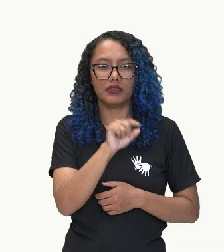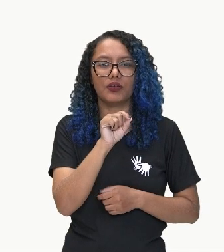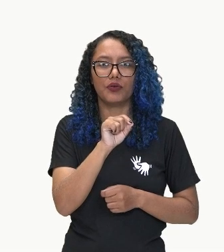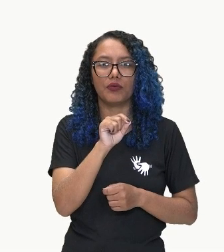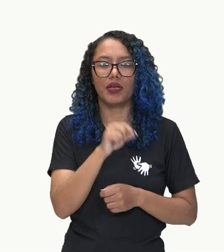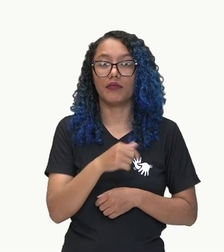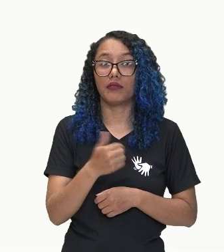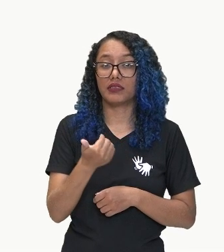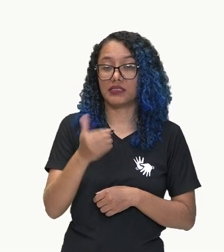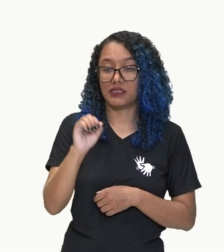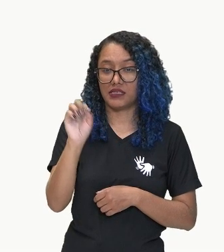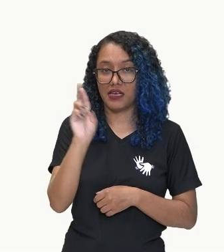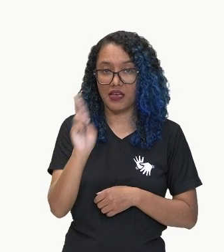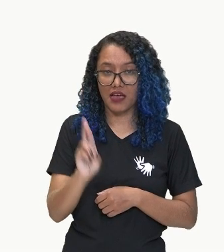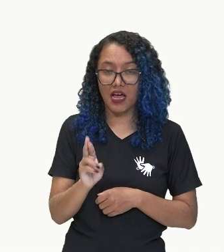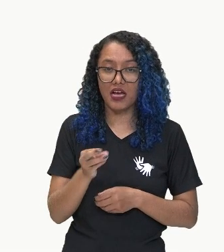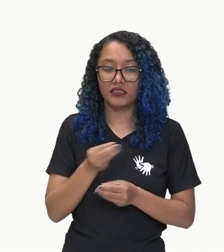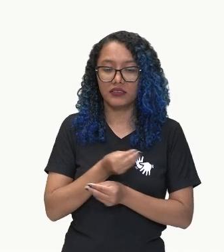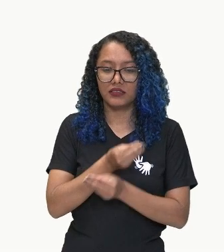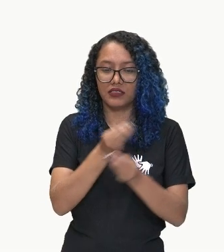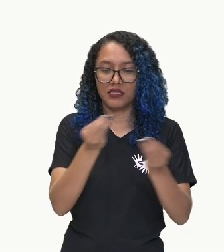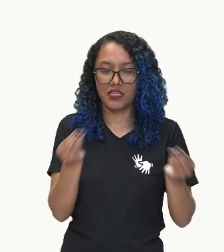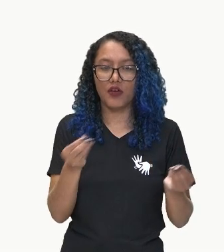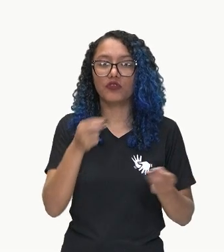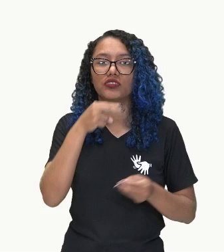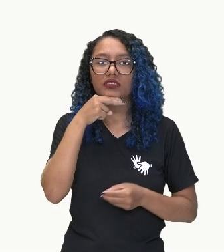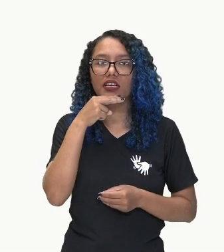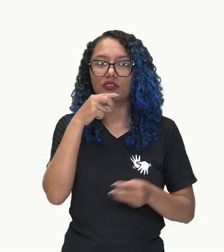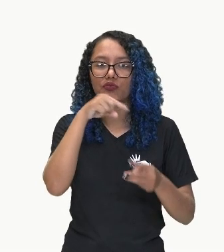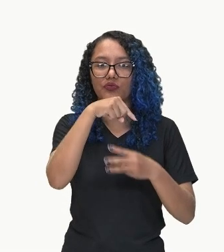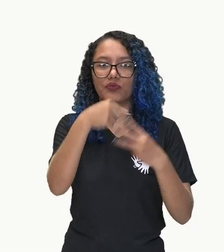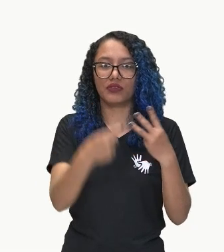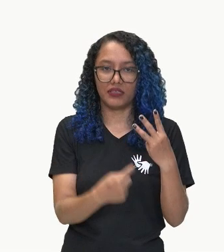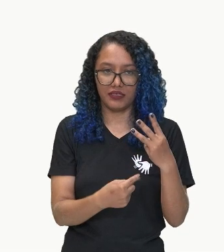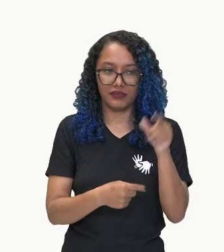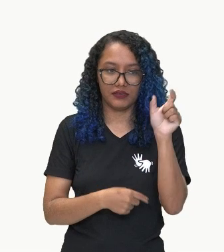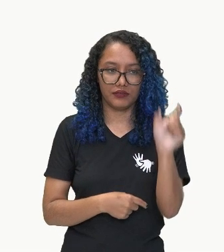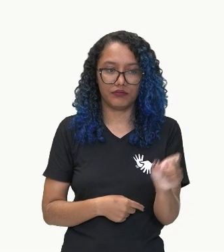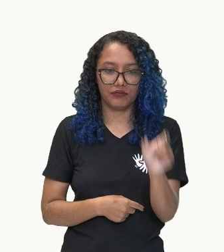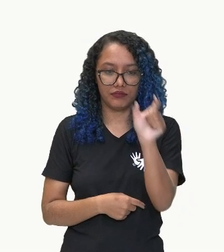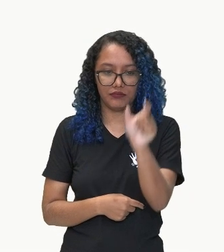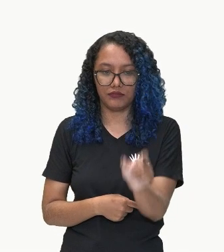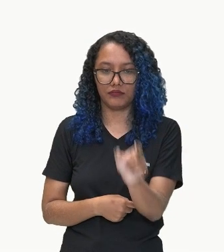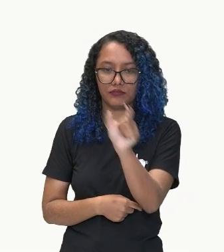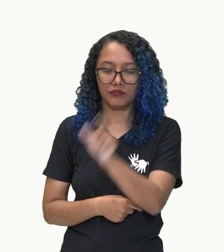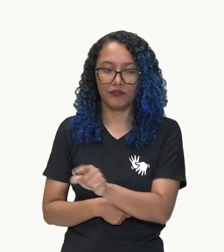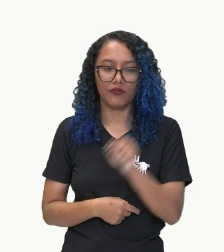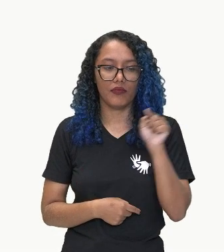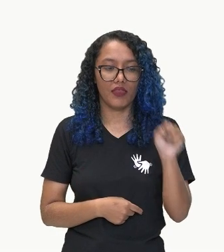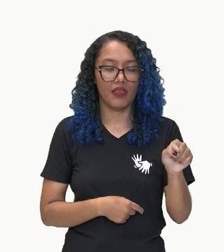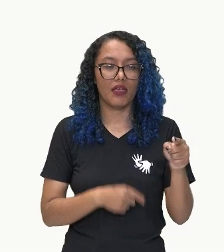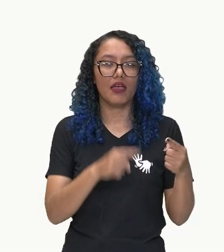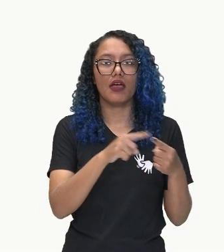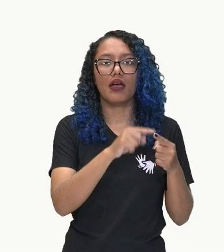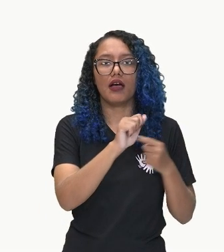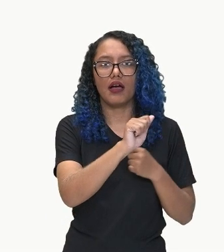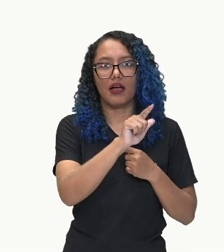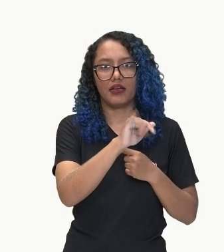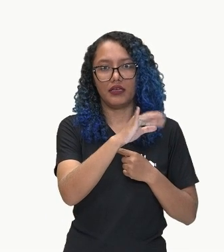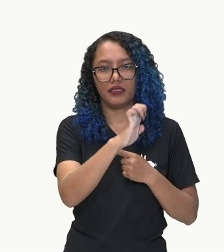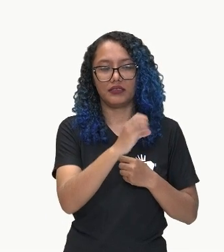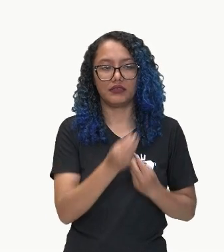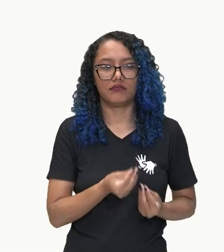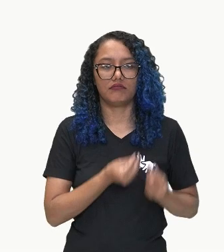R$100 entre seus 3 netos. Para Alice, ele deu